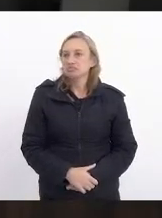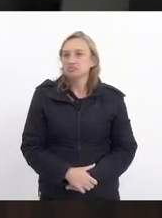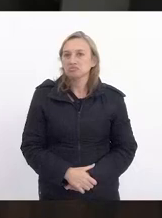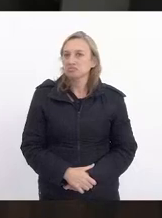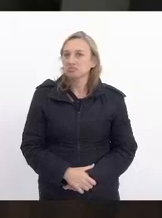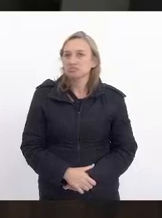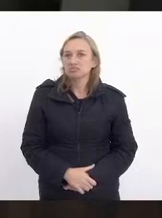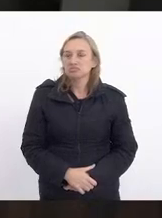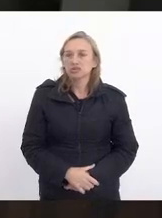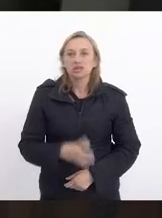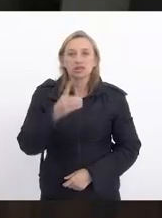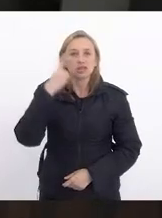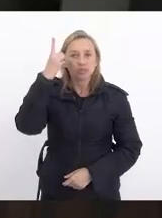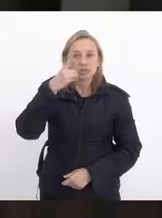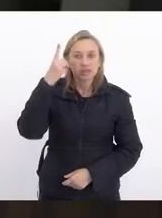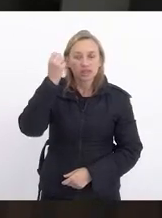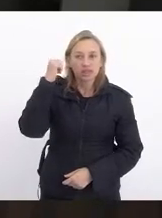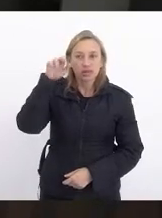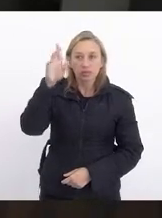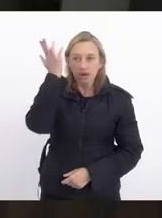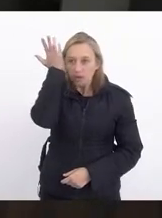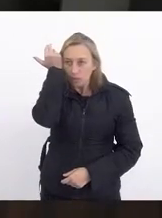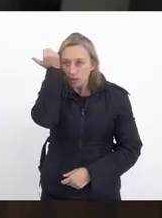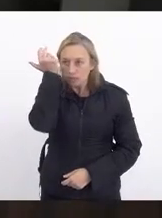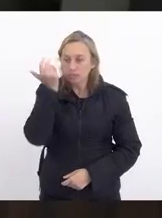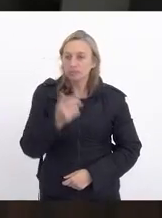o resultado Eliomar Coelho